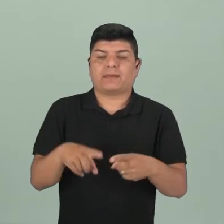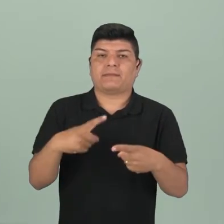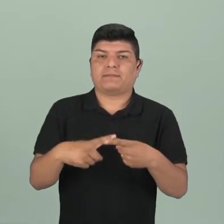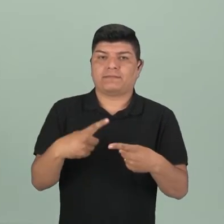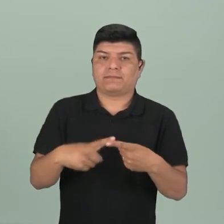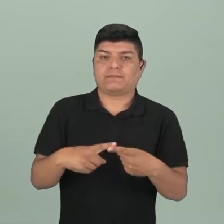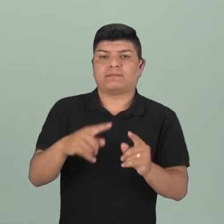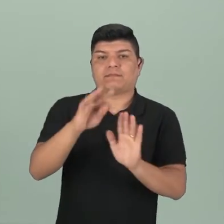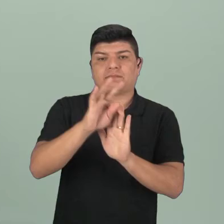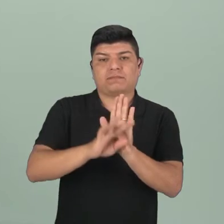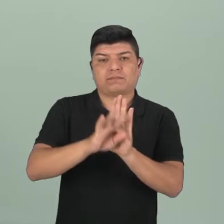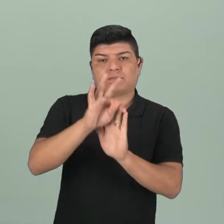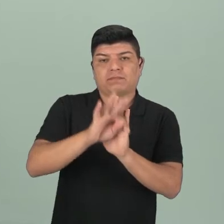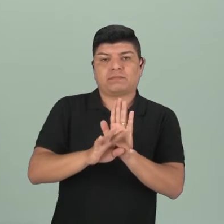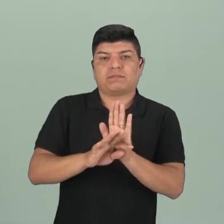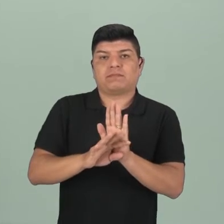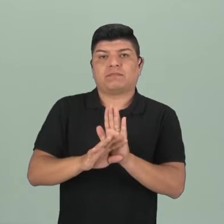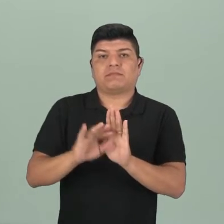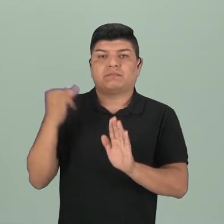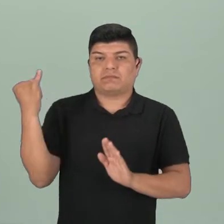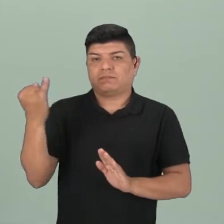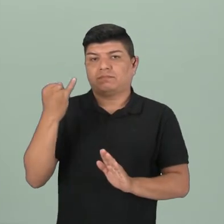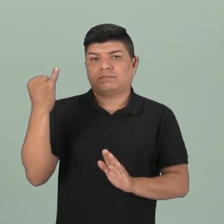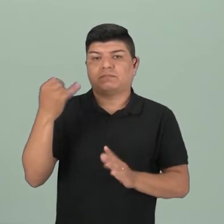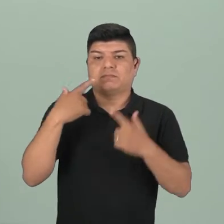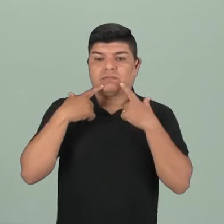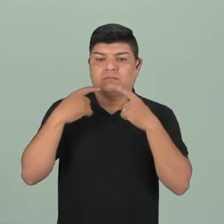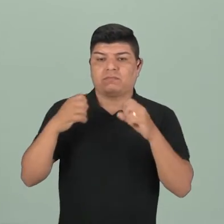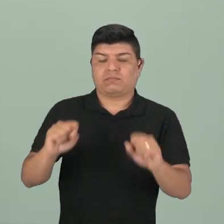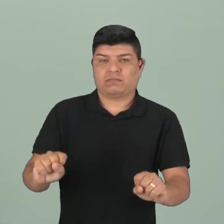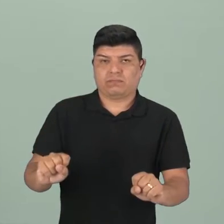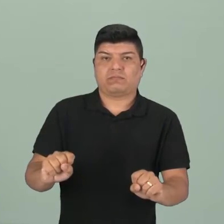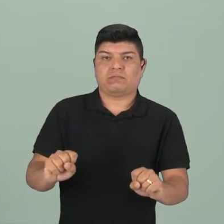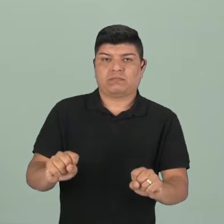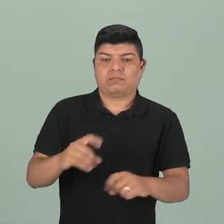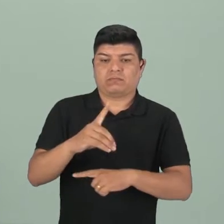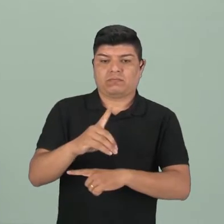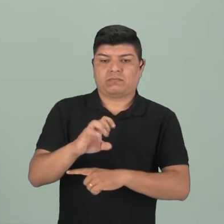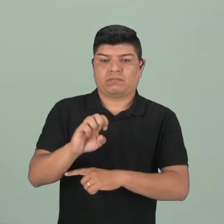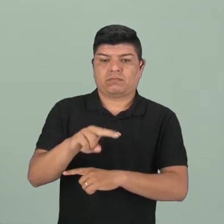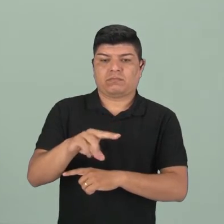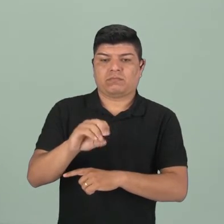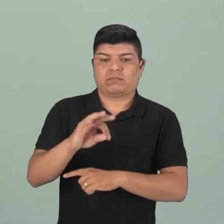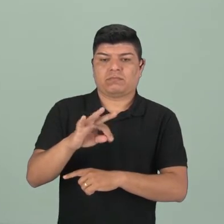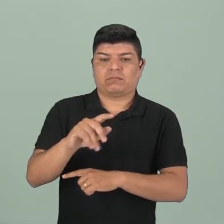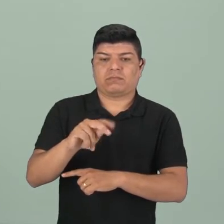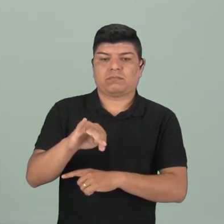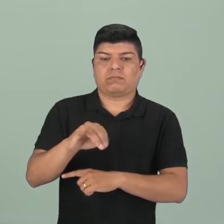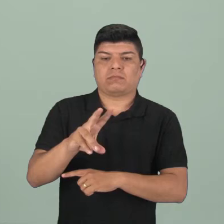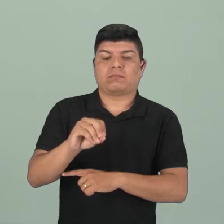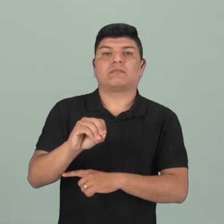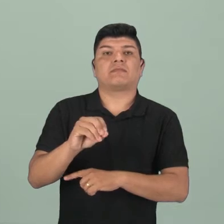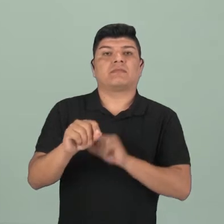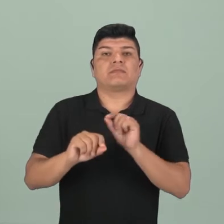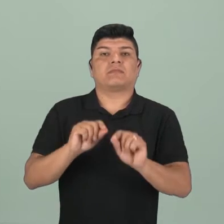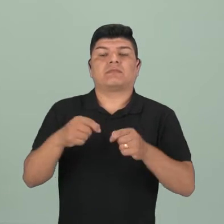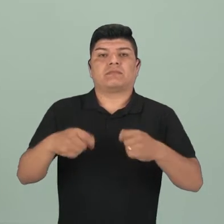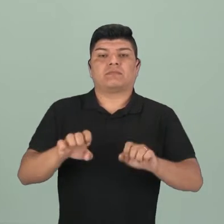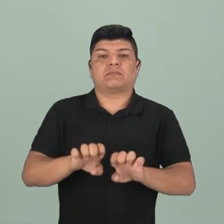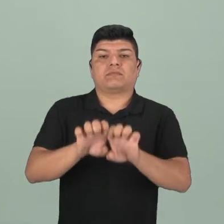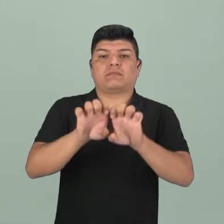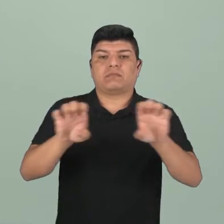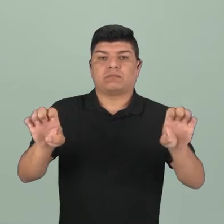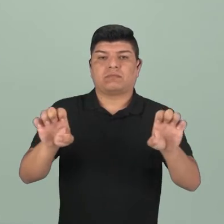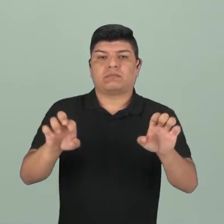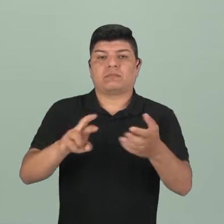assim, muitos dos textos que prevalecem a linguagem denotativa, eles precisam dessa estrutura aí, né? Essa estrutura também serve